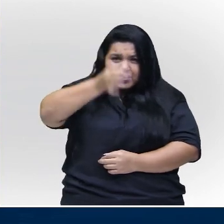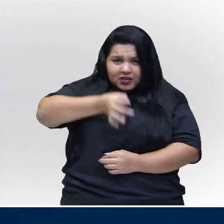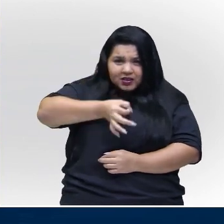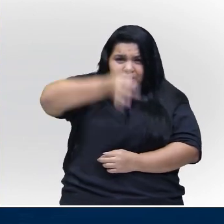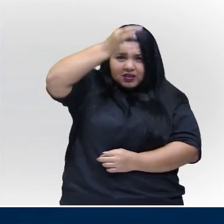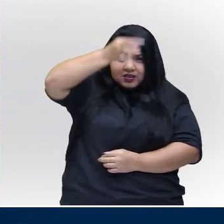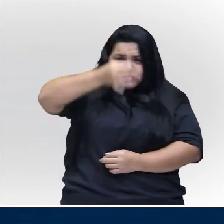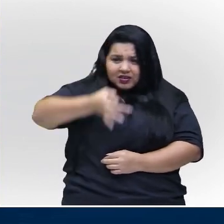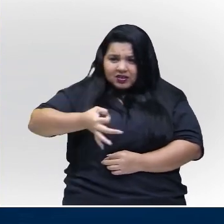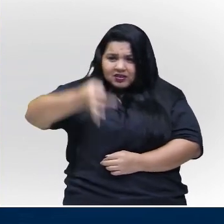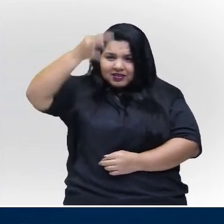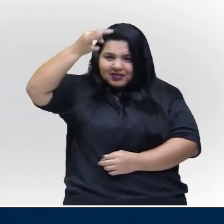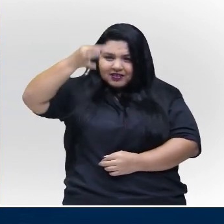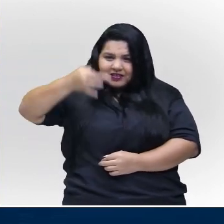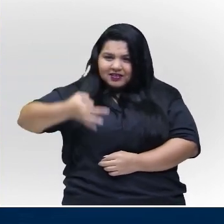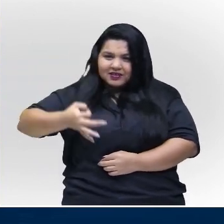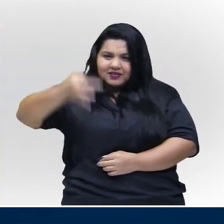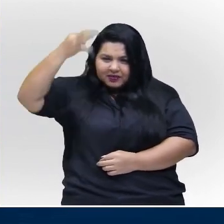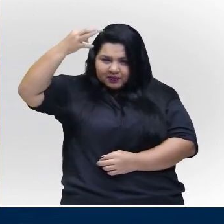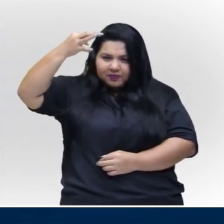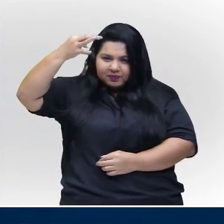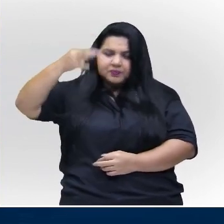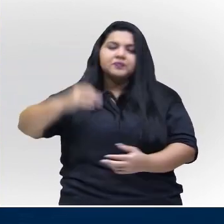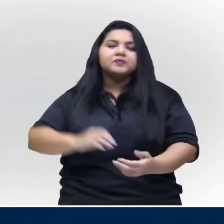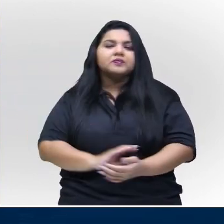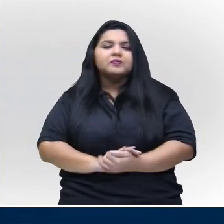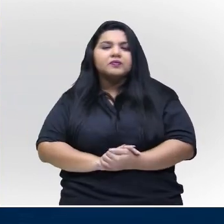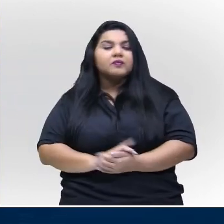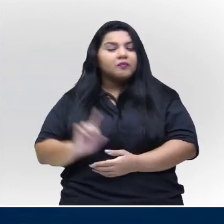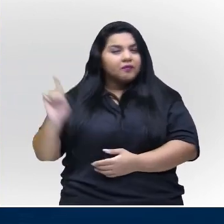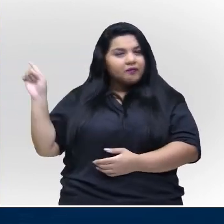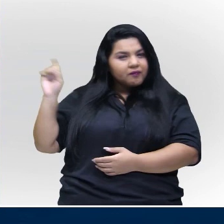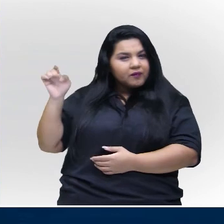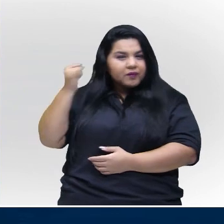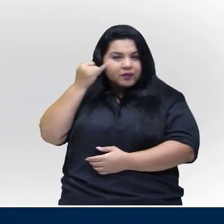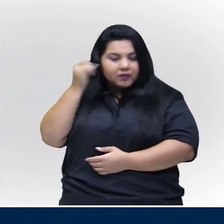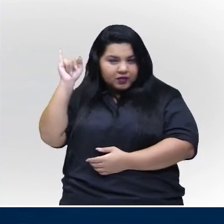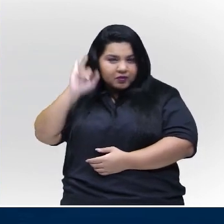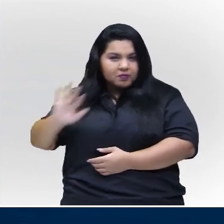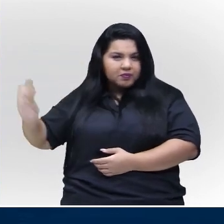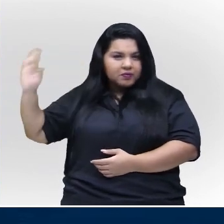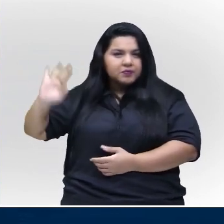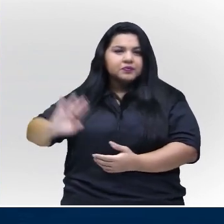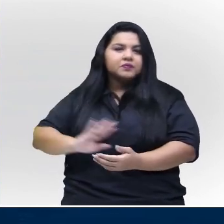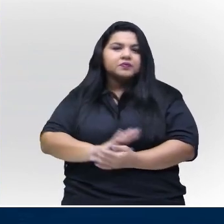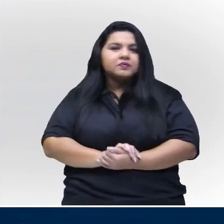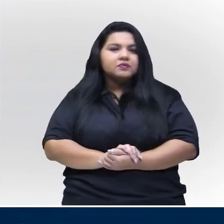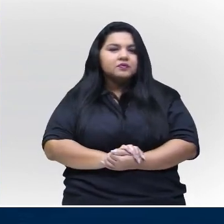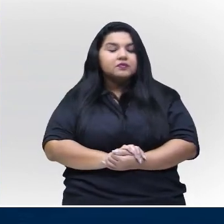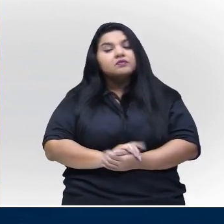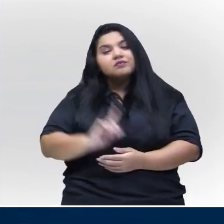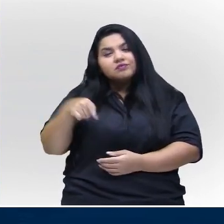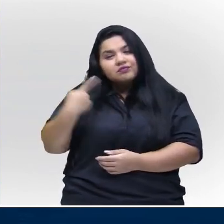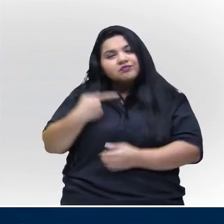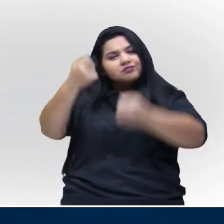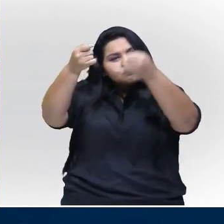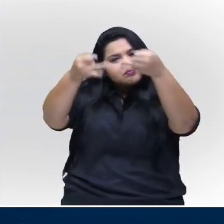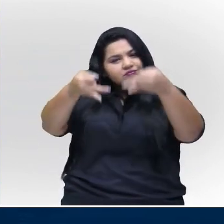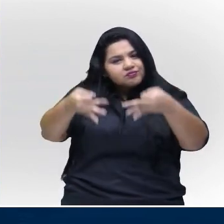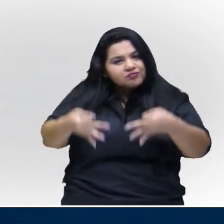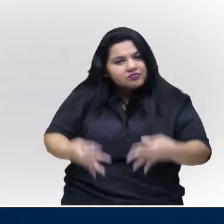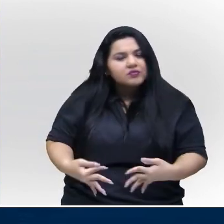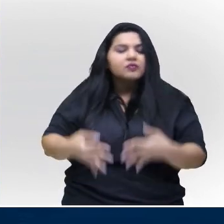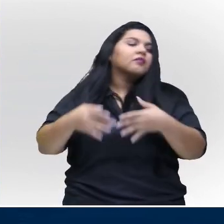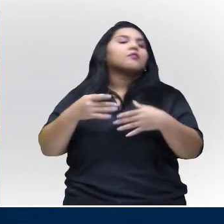o que formam os centríolos, certo? E aí a gente está observando aí nessa imagem. E como nós falamos, os centríolos